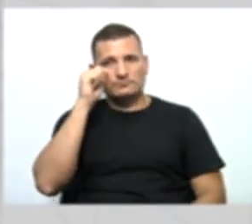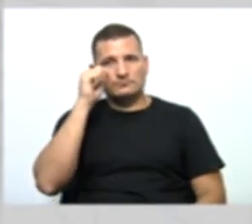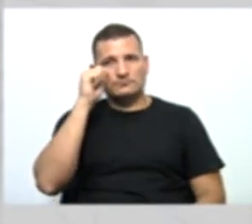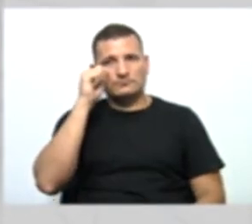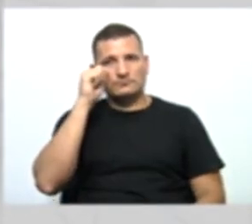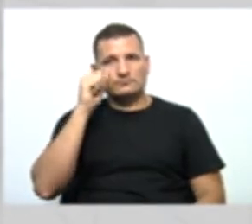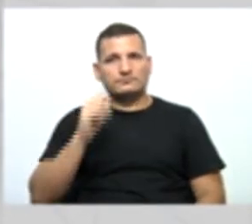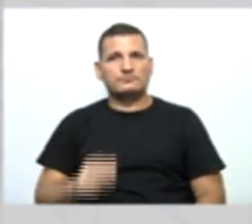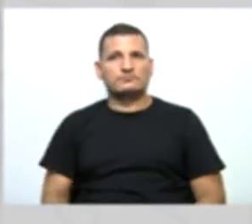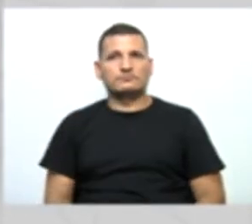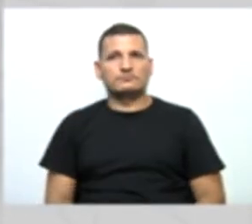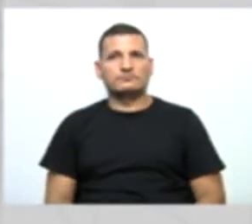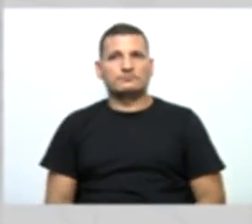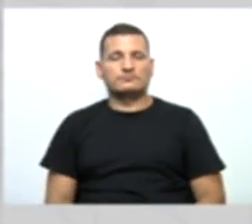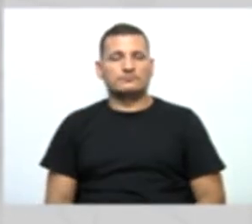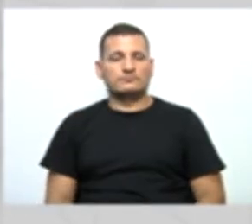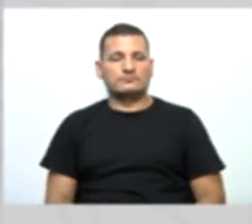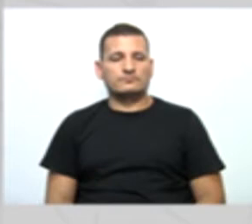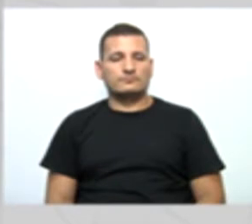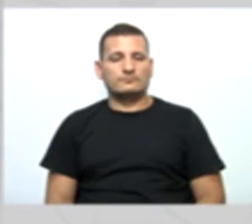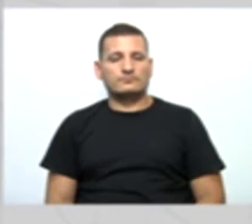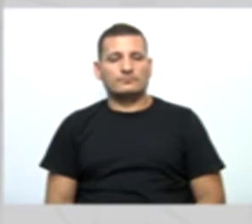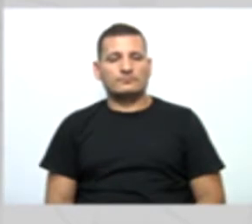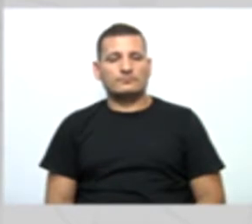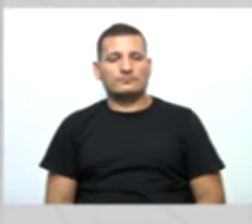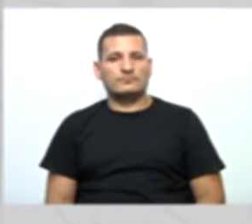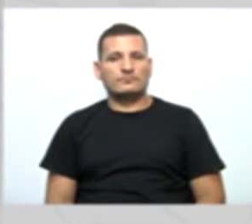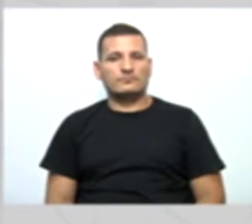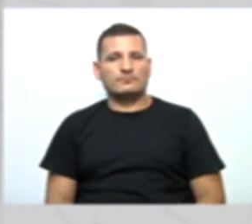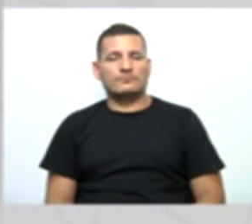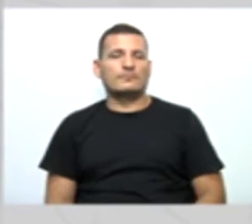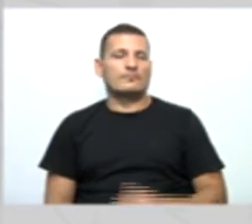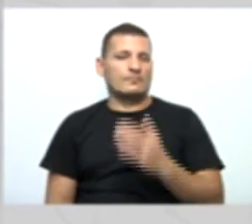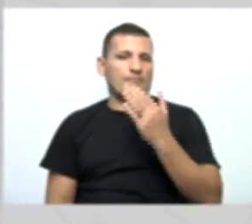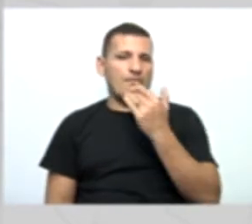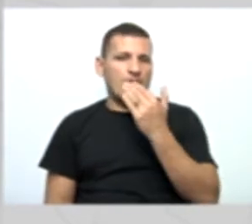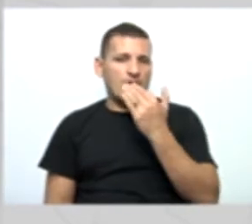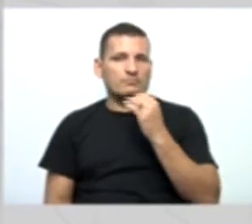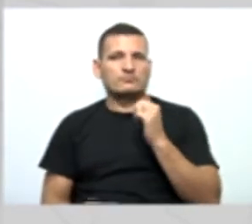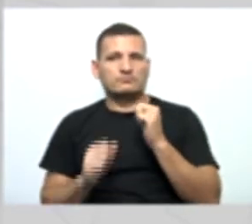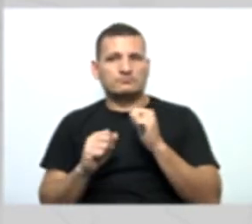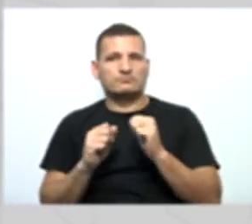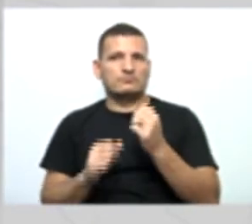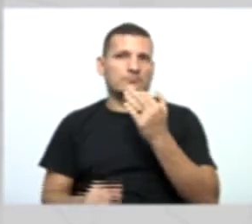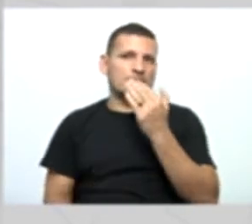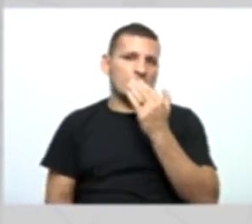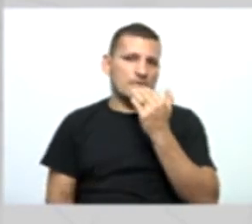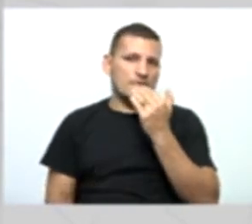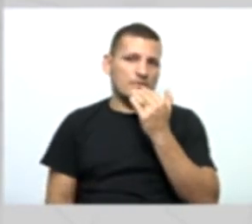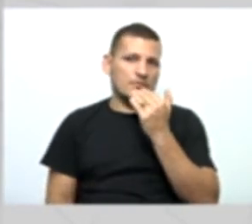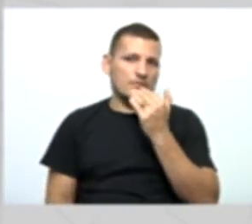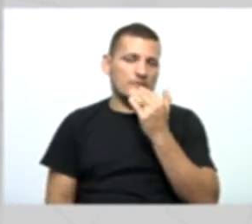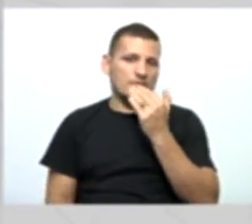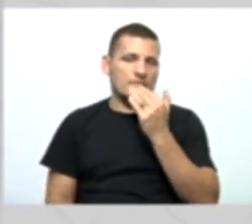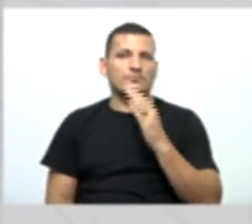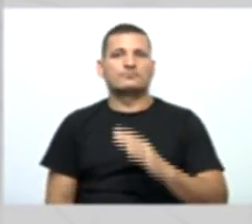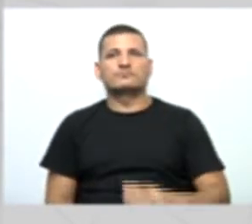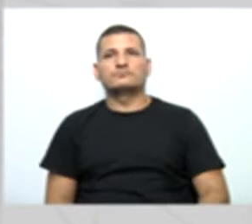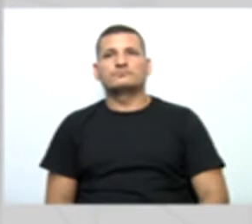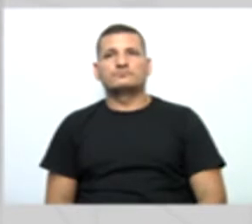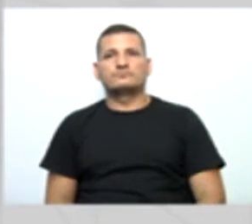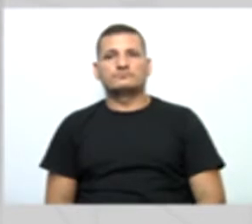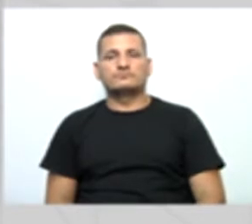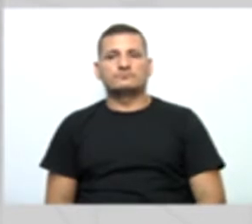o Alan também pode dormir, e ele pode se alimentar. O Alan pode se